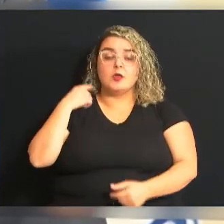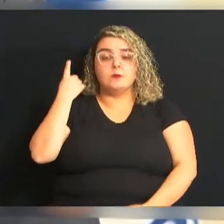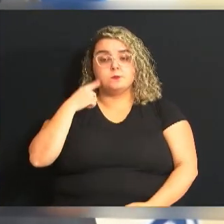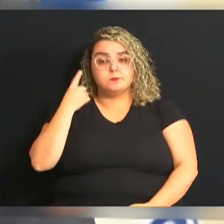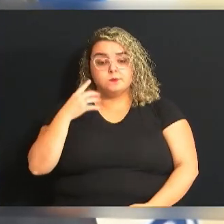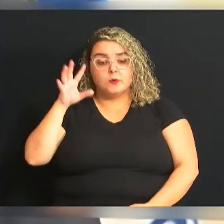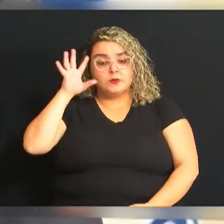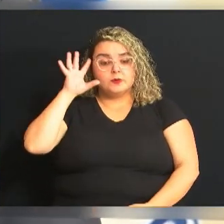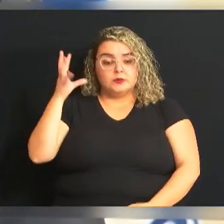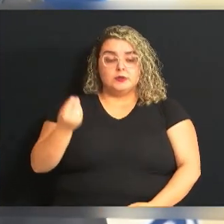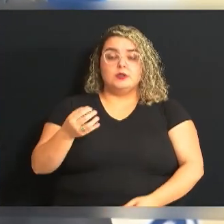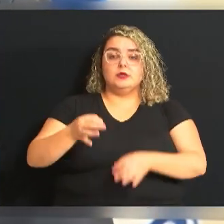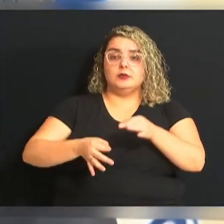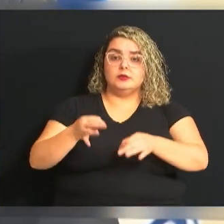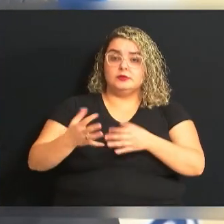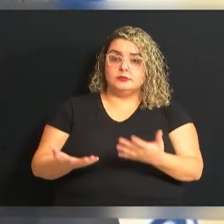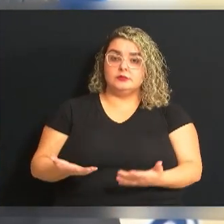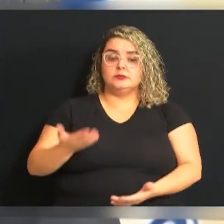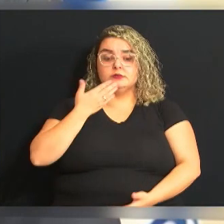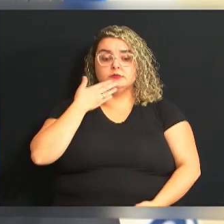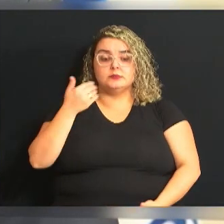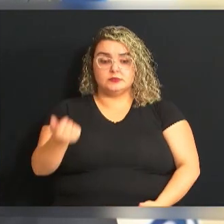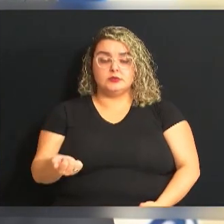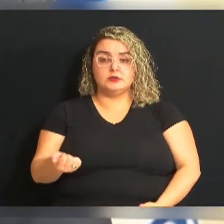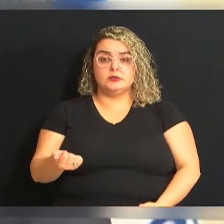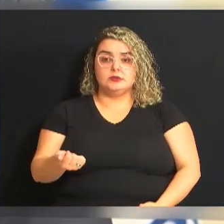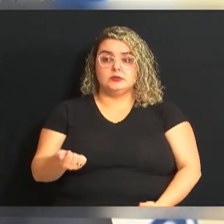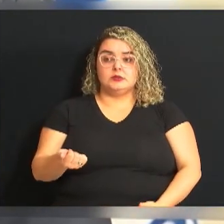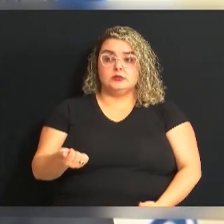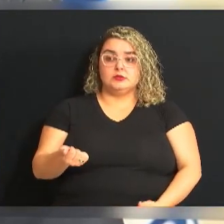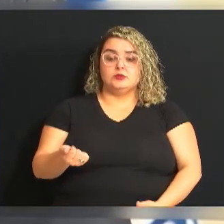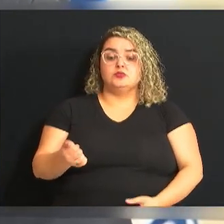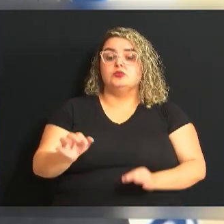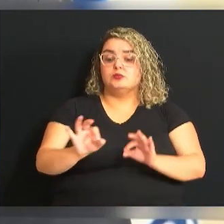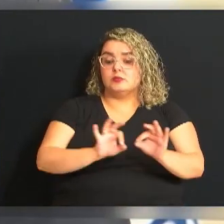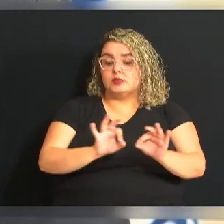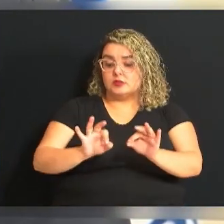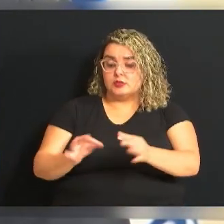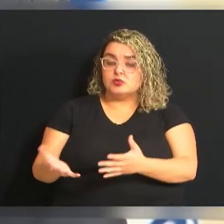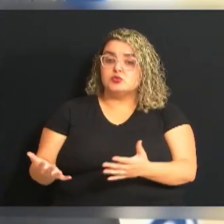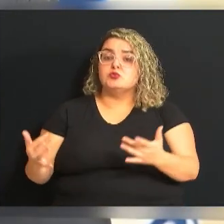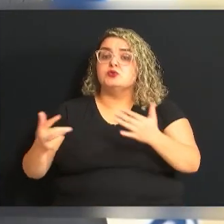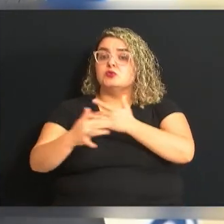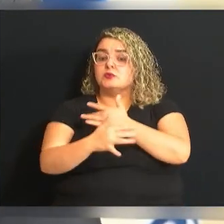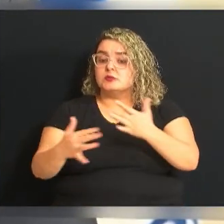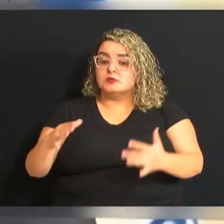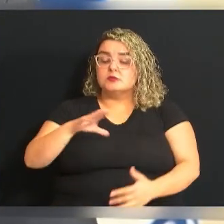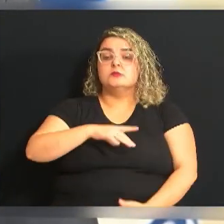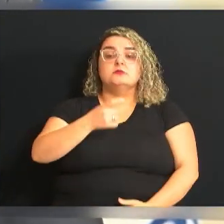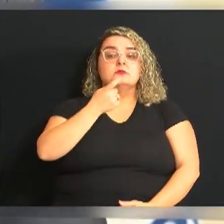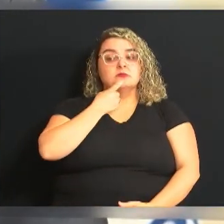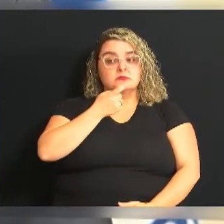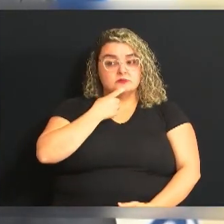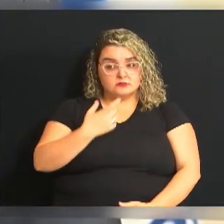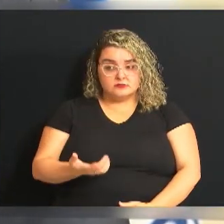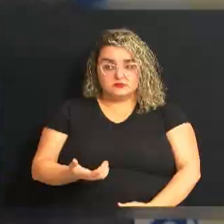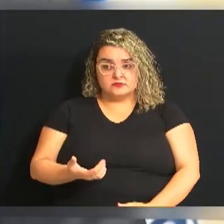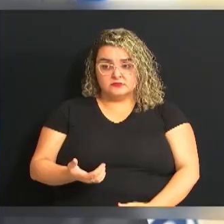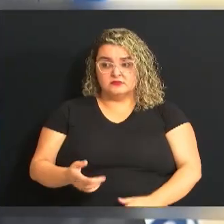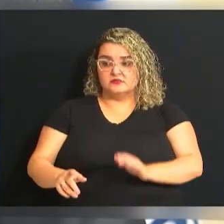a realidade local. Então, a proposta da comissão trazida pelo vereador Permínio é